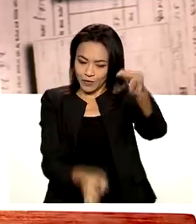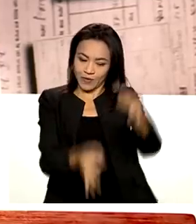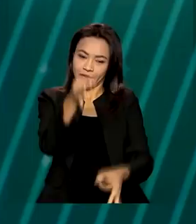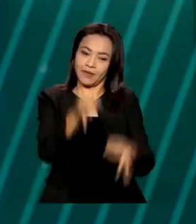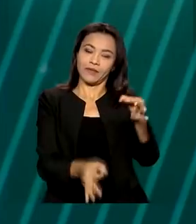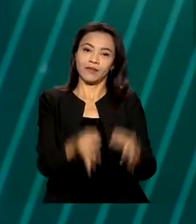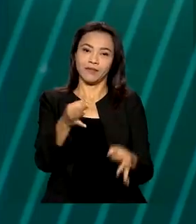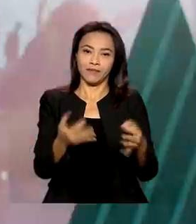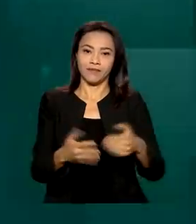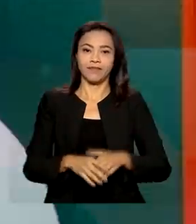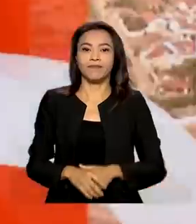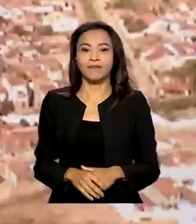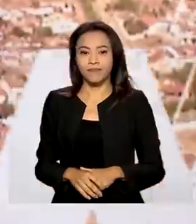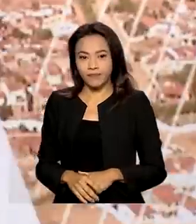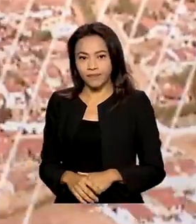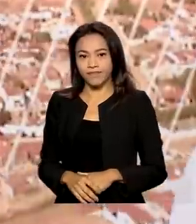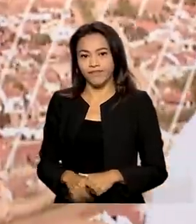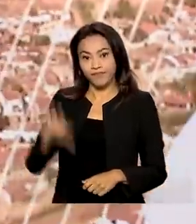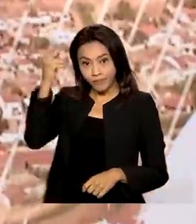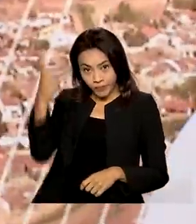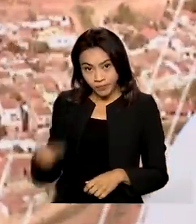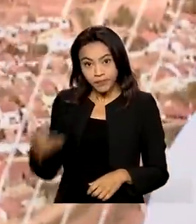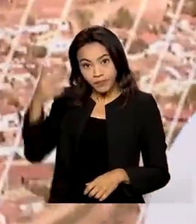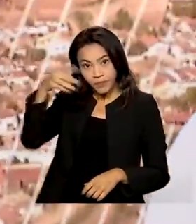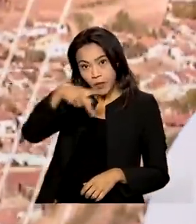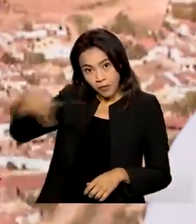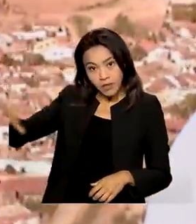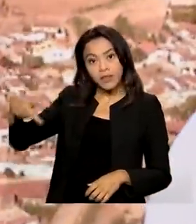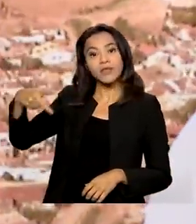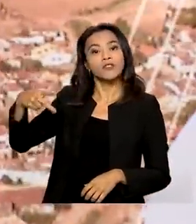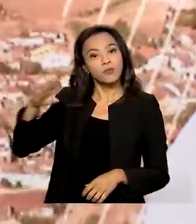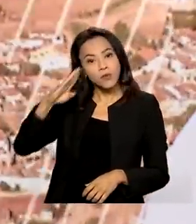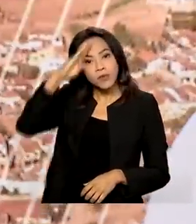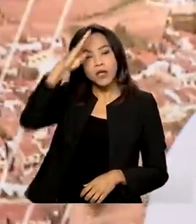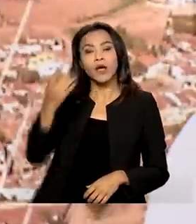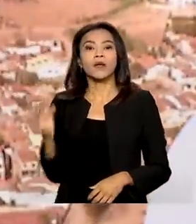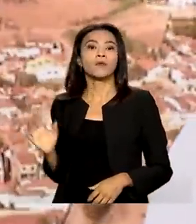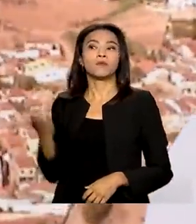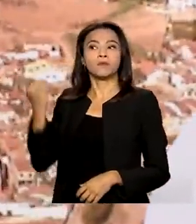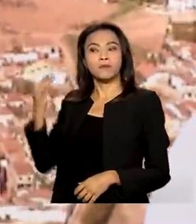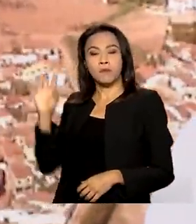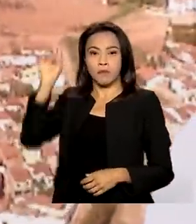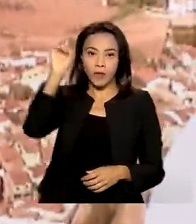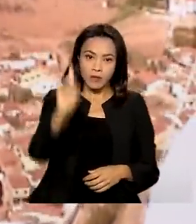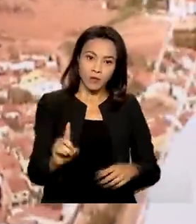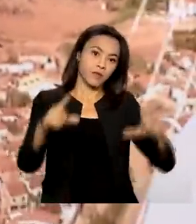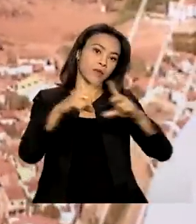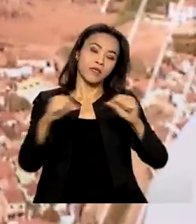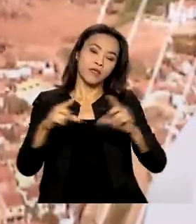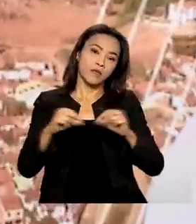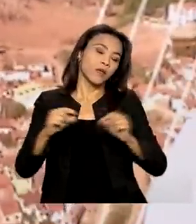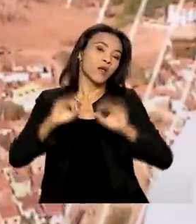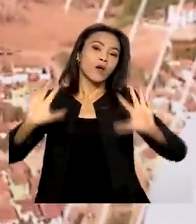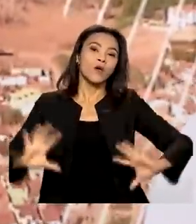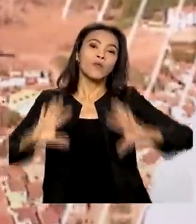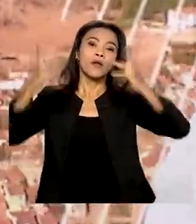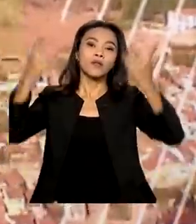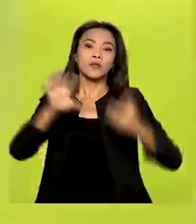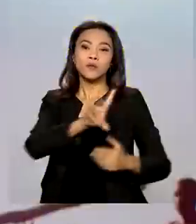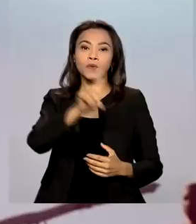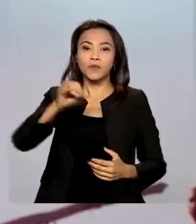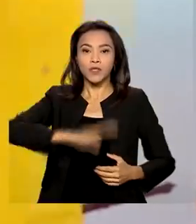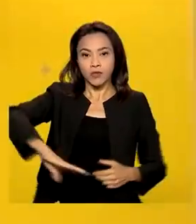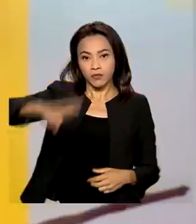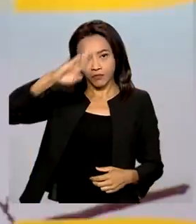justiça. O presidente Jair Bolsonaro participou em Brasília da cerimônia em comemoração ao Dia do Exército Brasileiro.